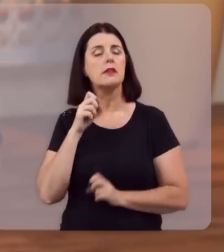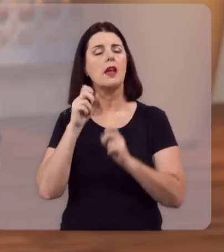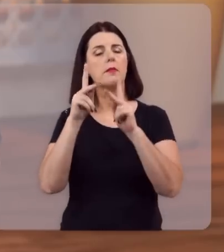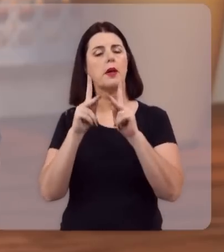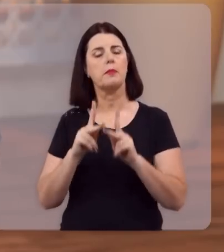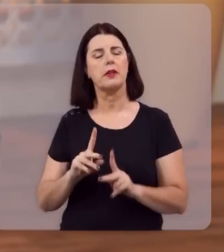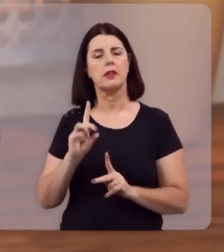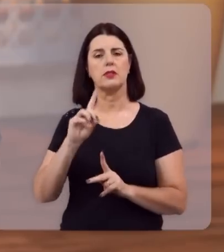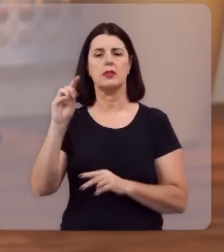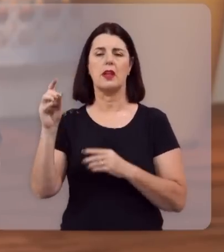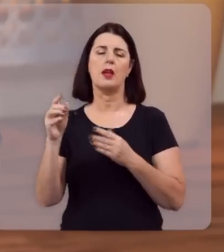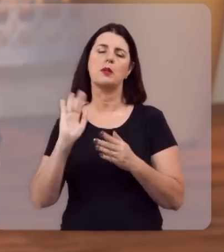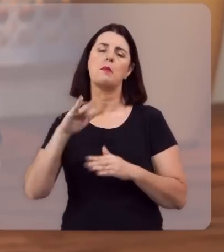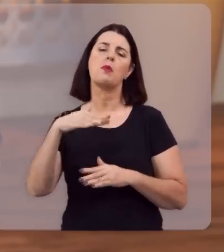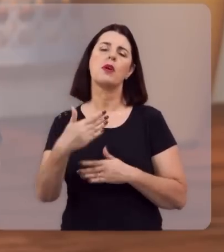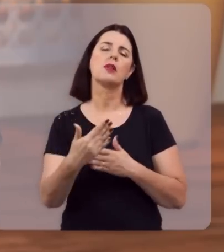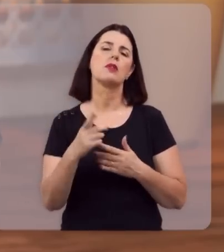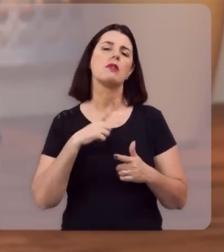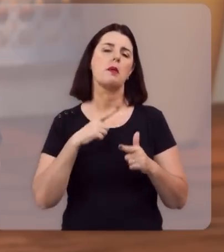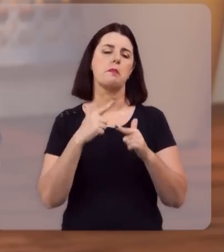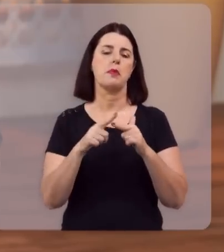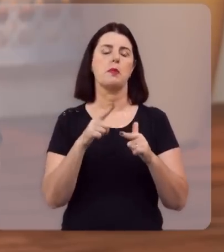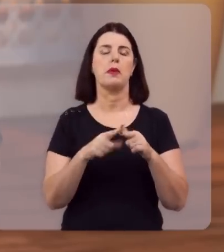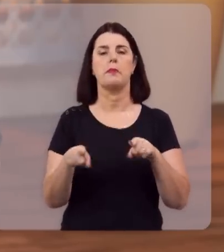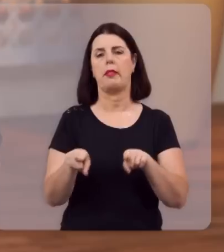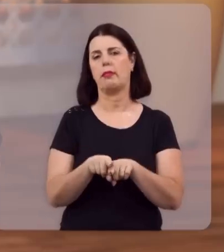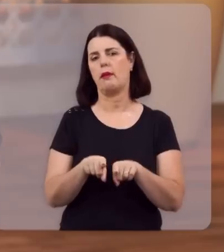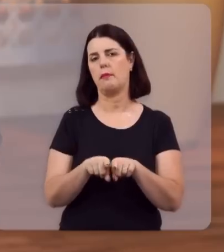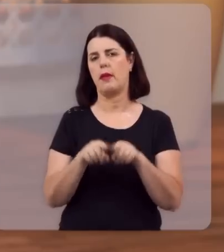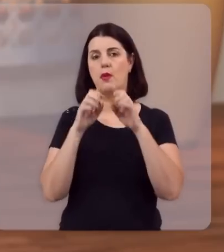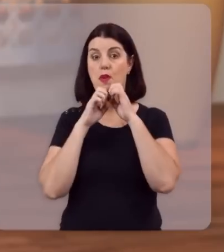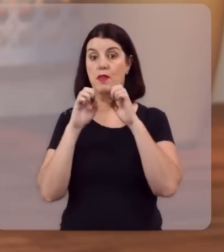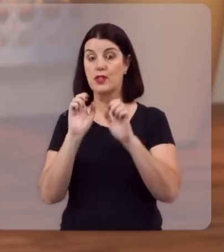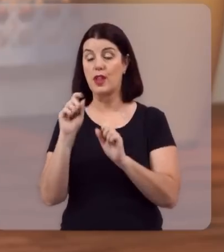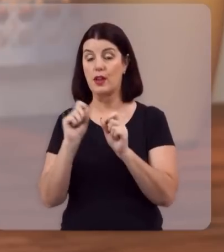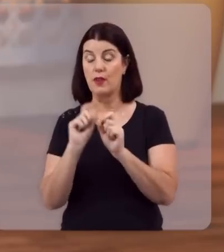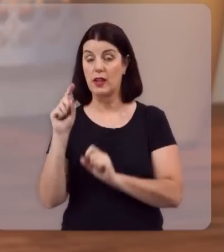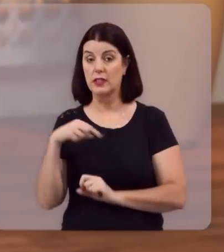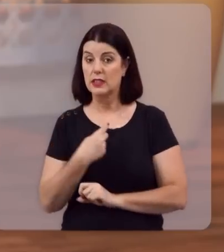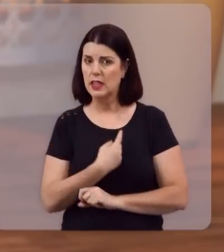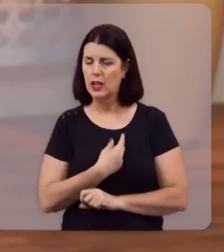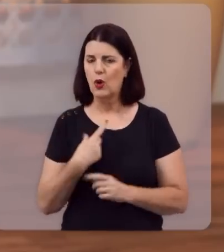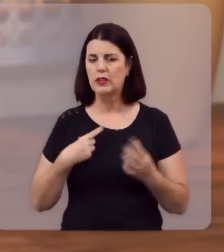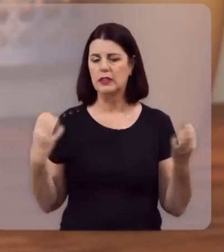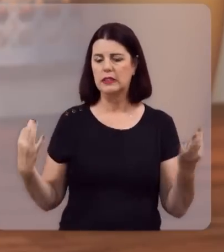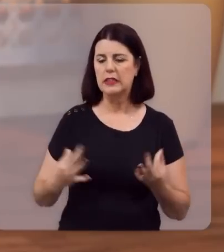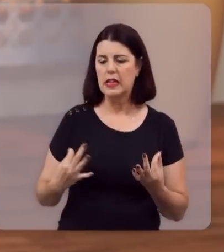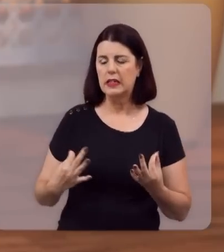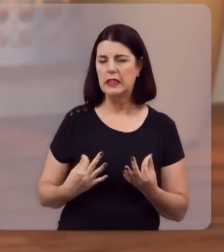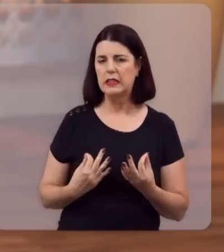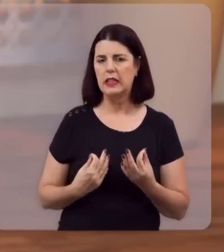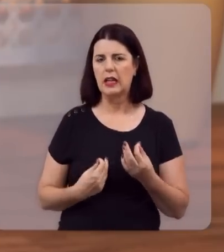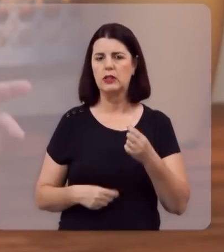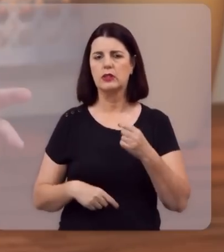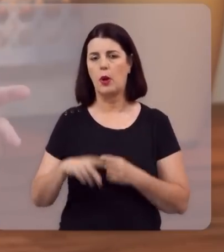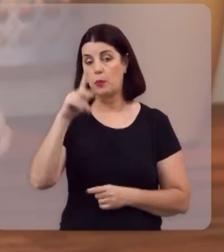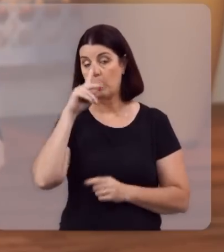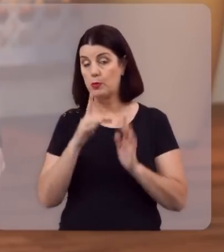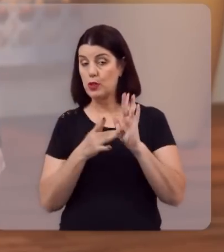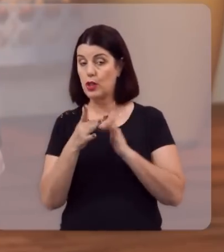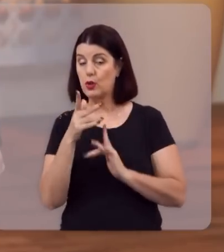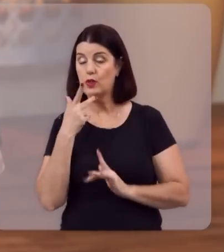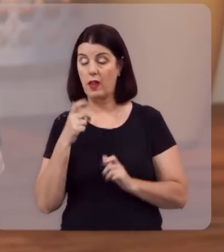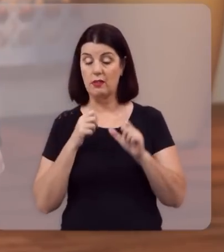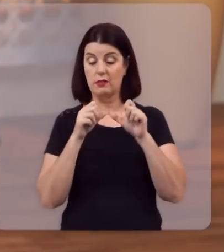percebe a presença de Deus mesmo nas situações mais adversas é isso que o evangelho produz em nós nessa certeza Como